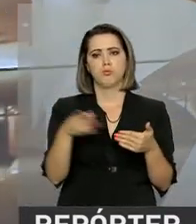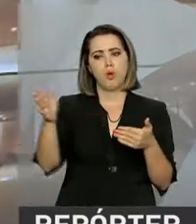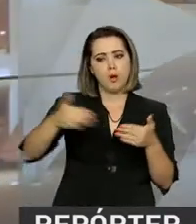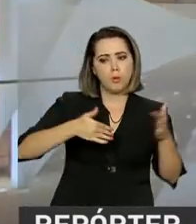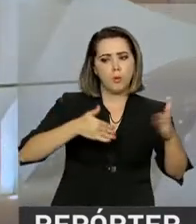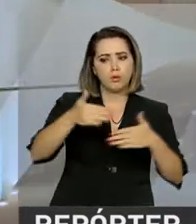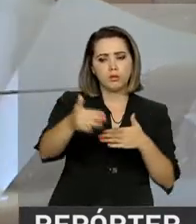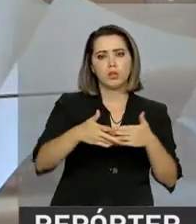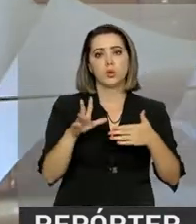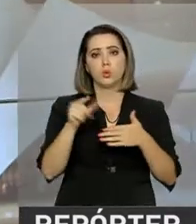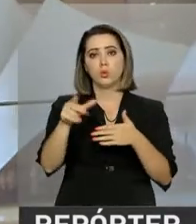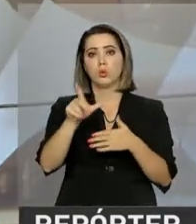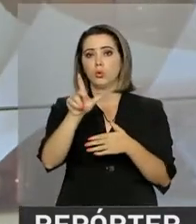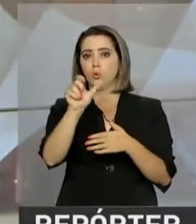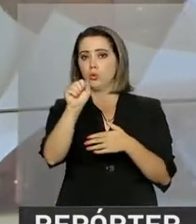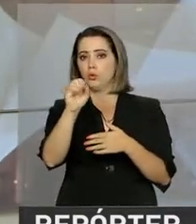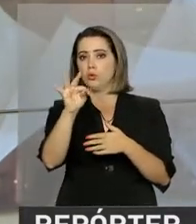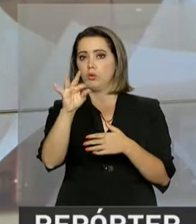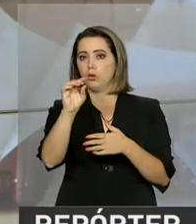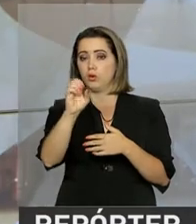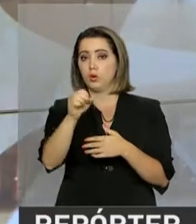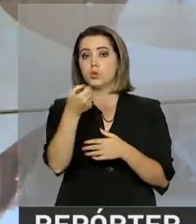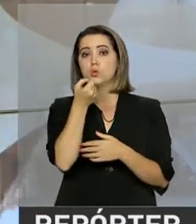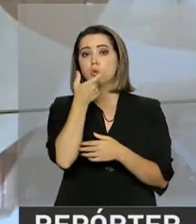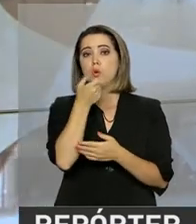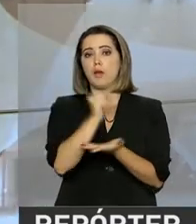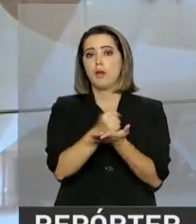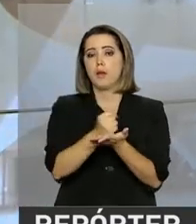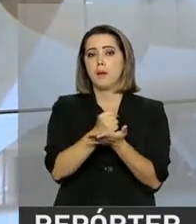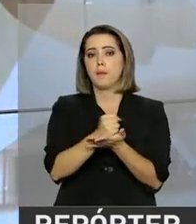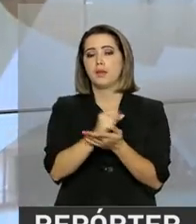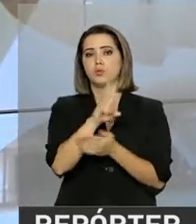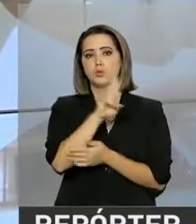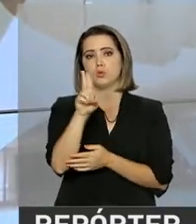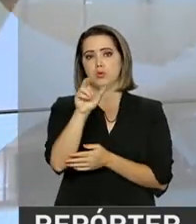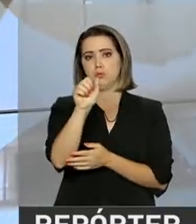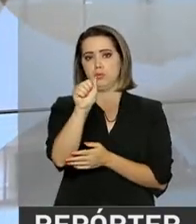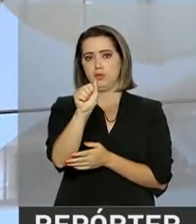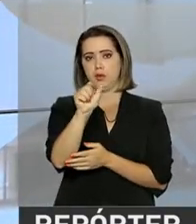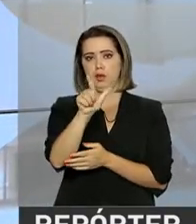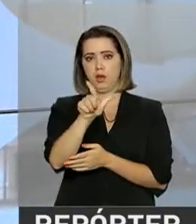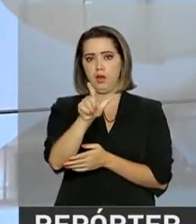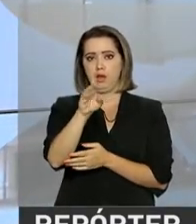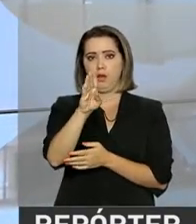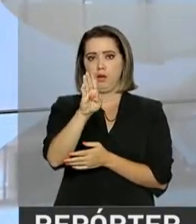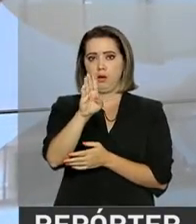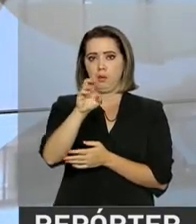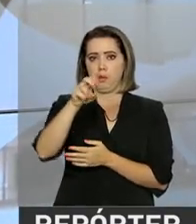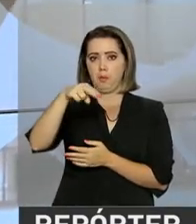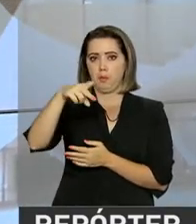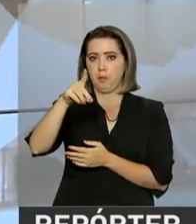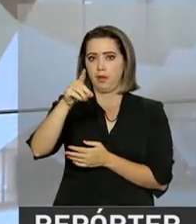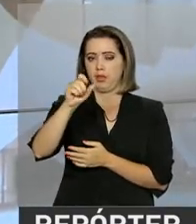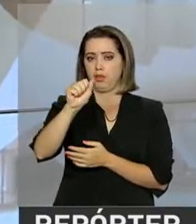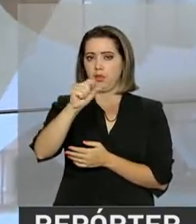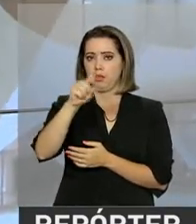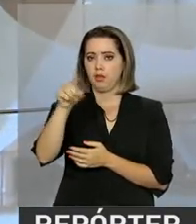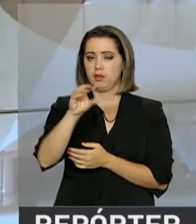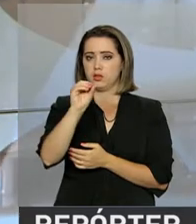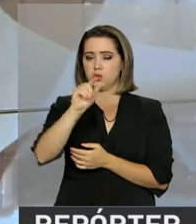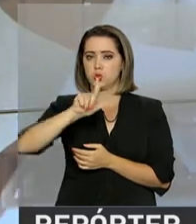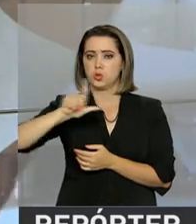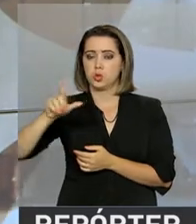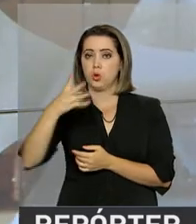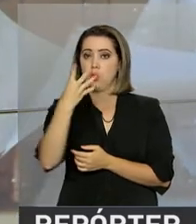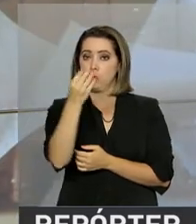415 do medicamento albendazol de 400 miligramas da empresa green fala ele é usado contra